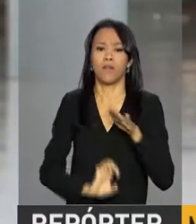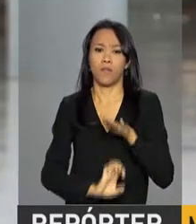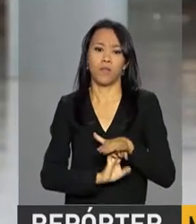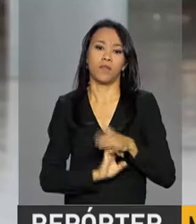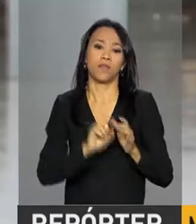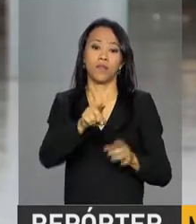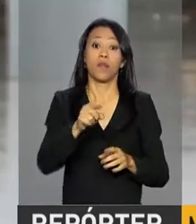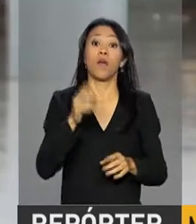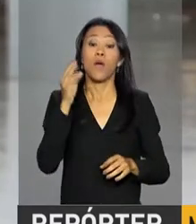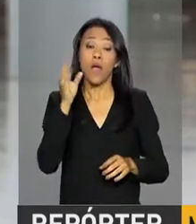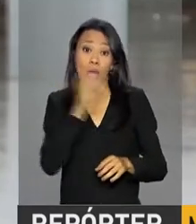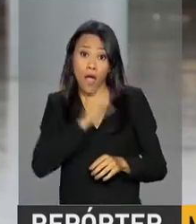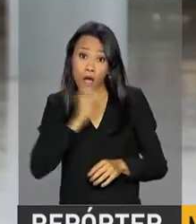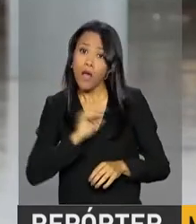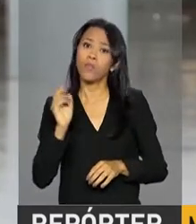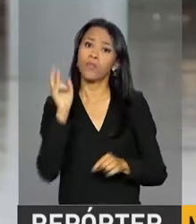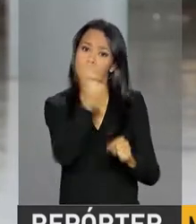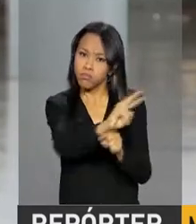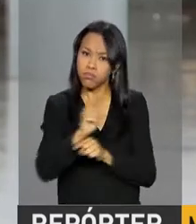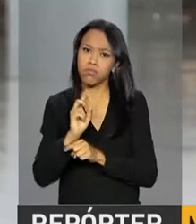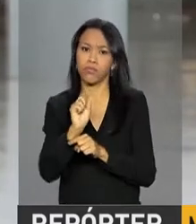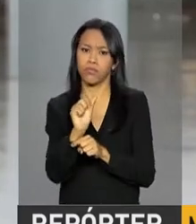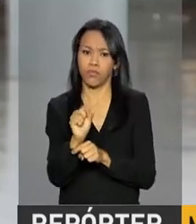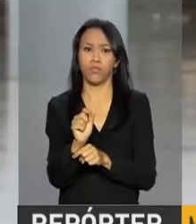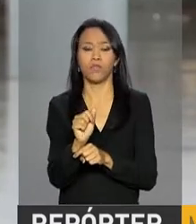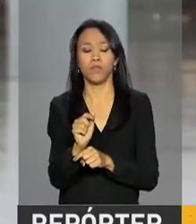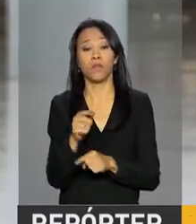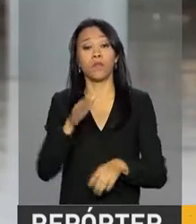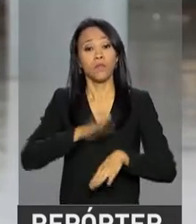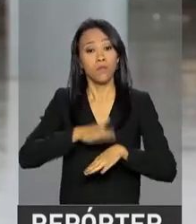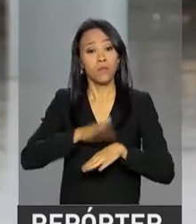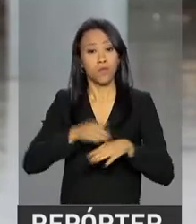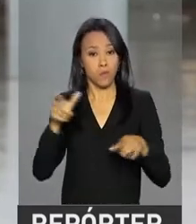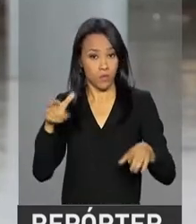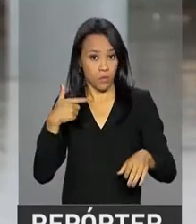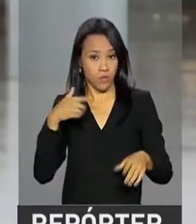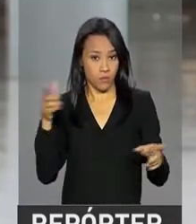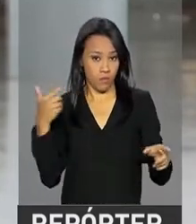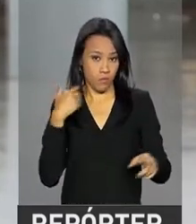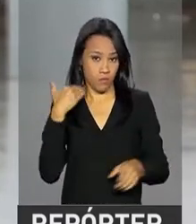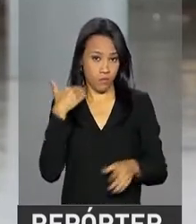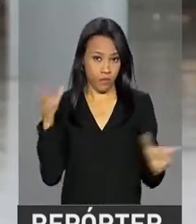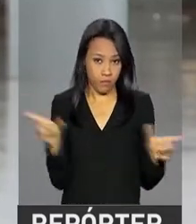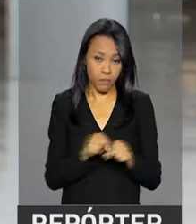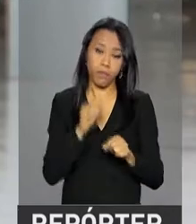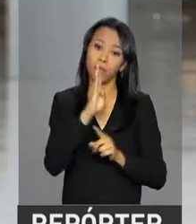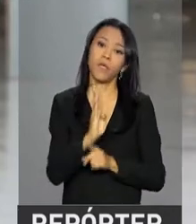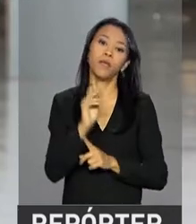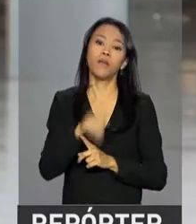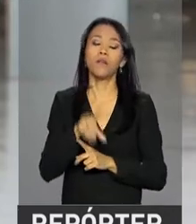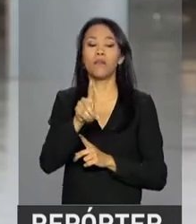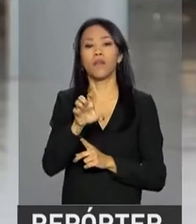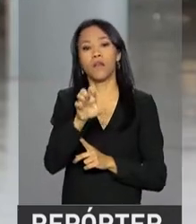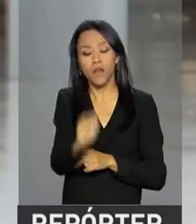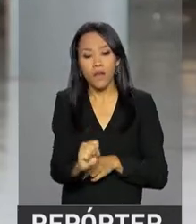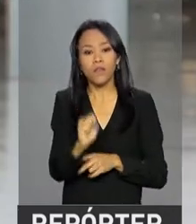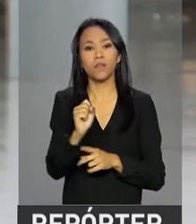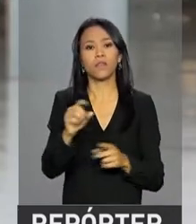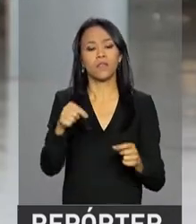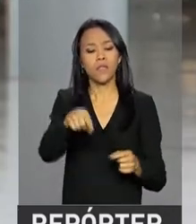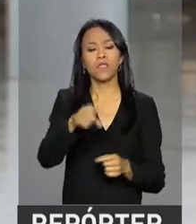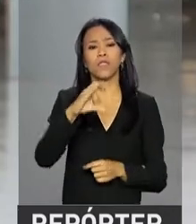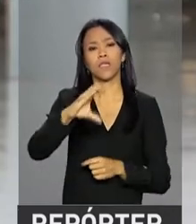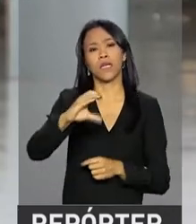rapidez para liberação de crédito de acordo com o bds a aprovação de recursos de capital de giro antes